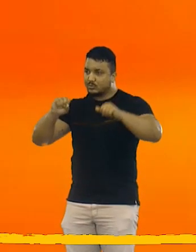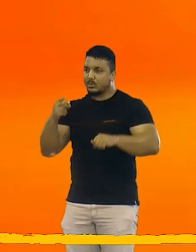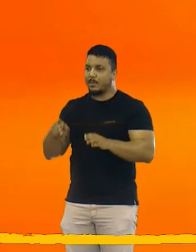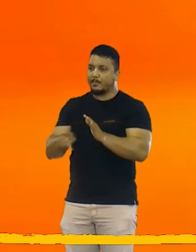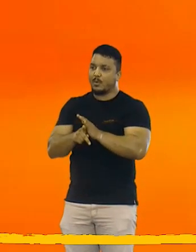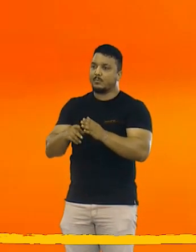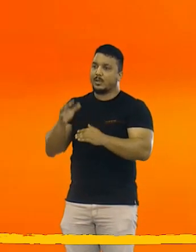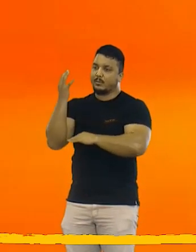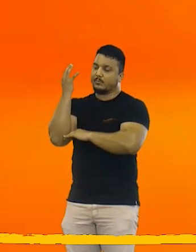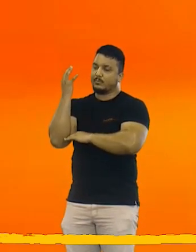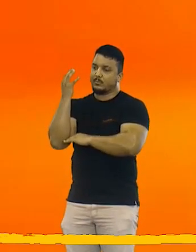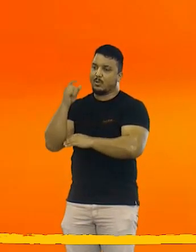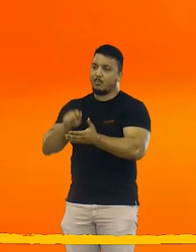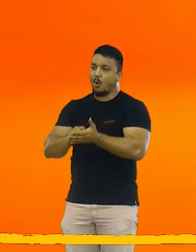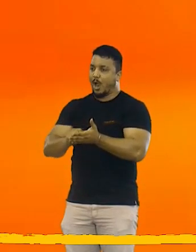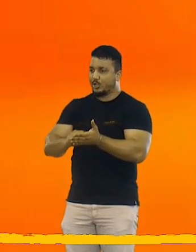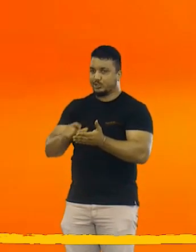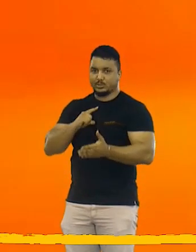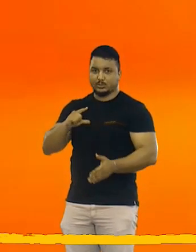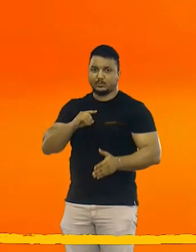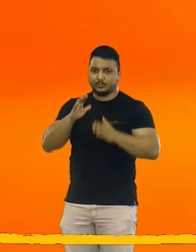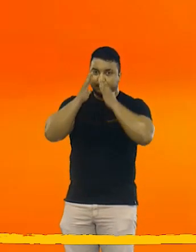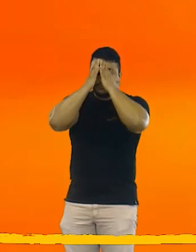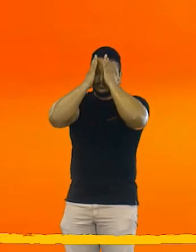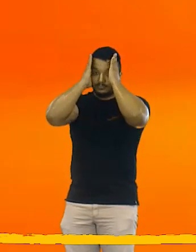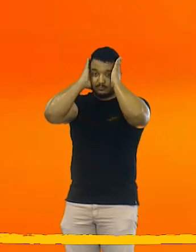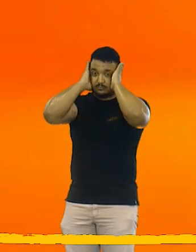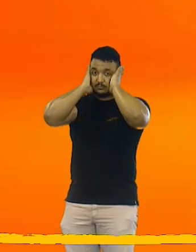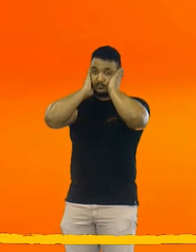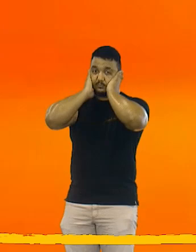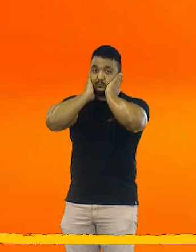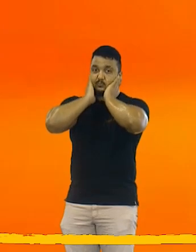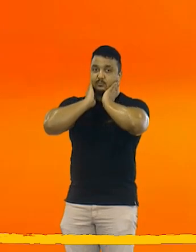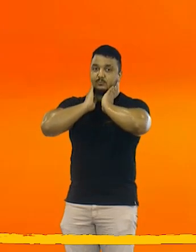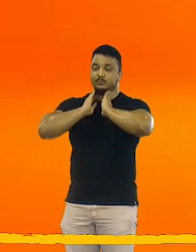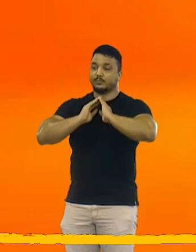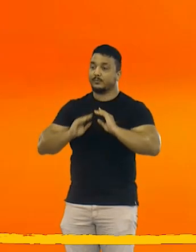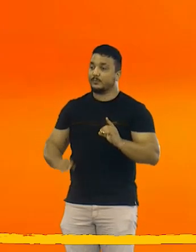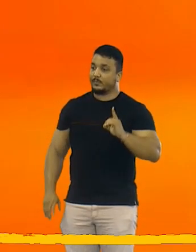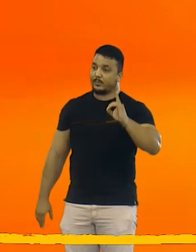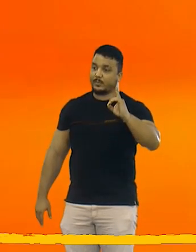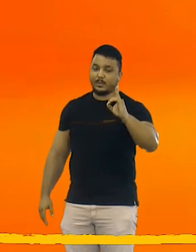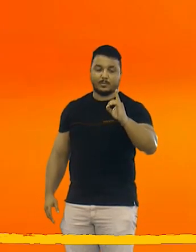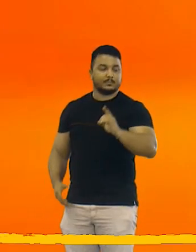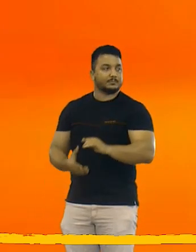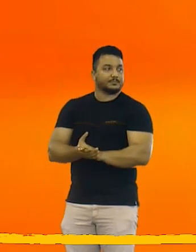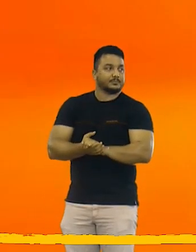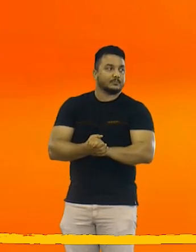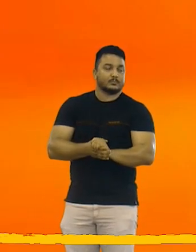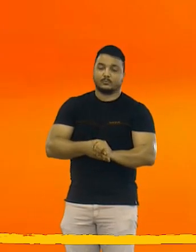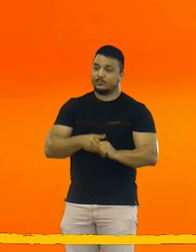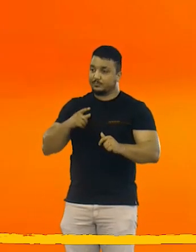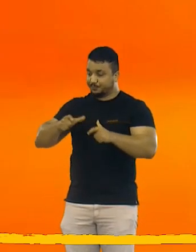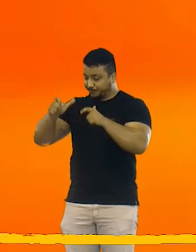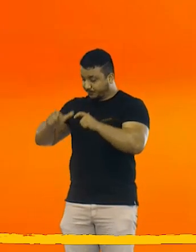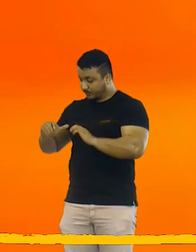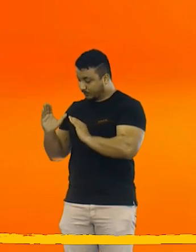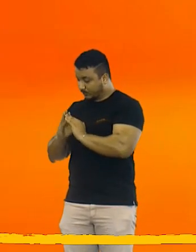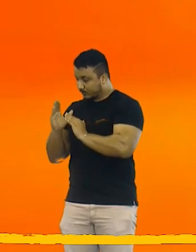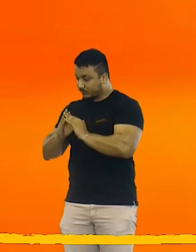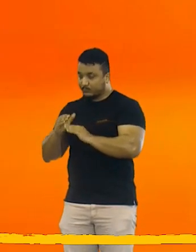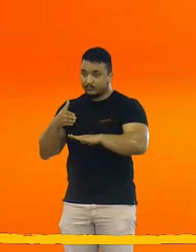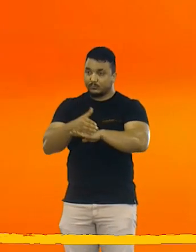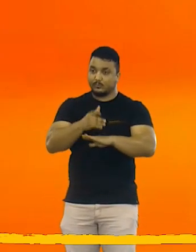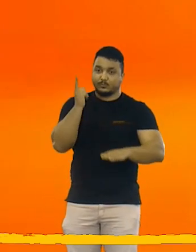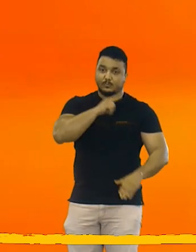borracha. Show de bola. Item D, né? Ele fala a indissociabilidade entre local de moradia e acesso